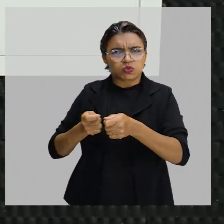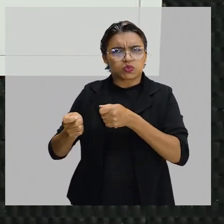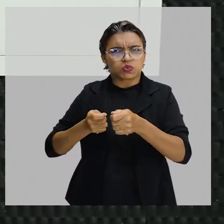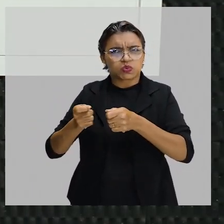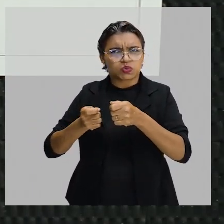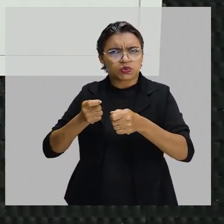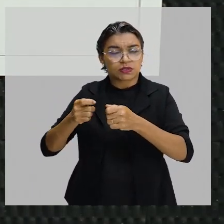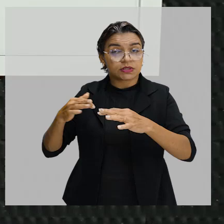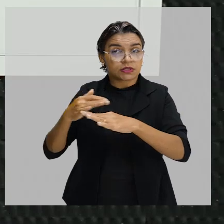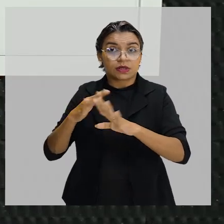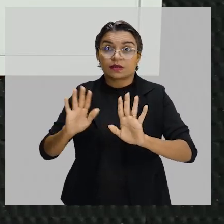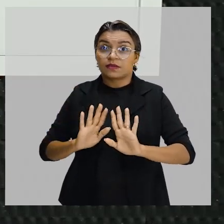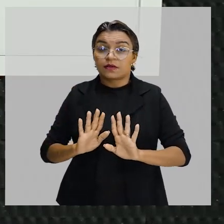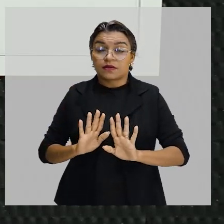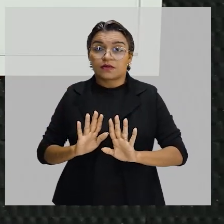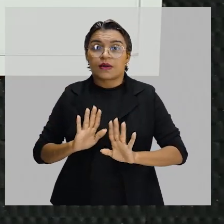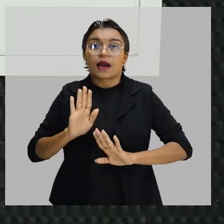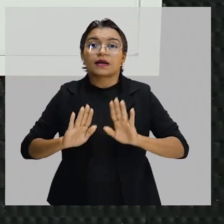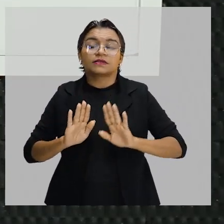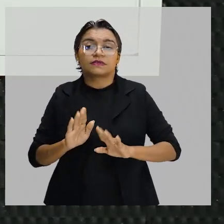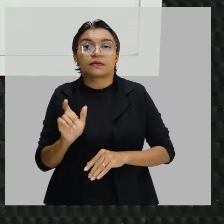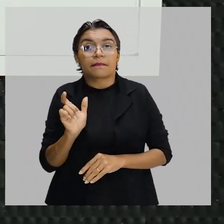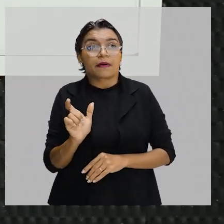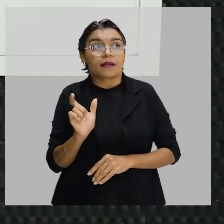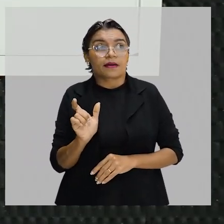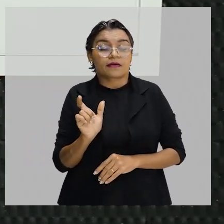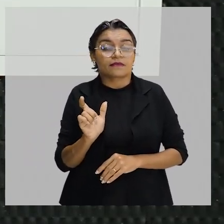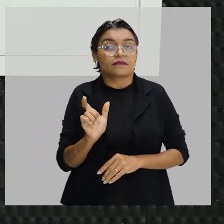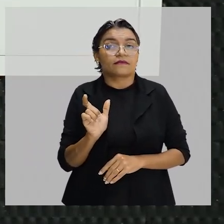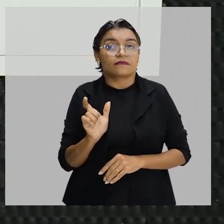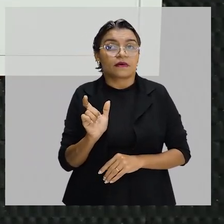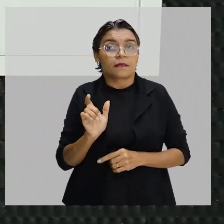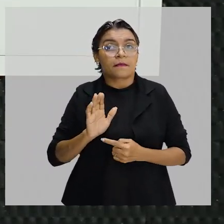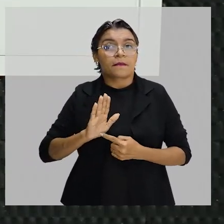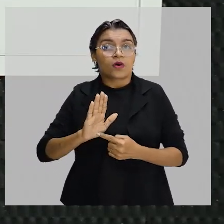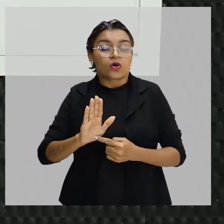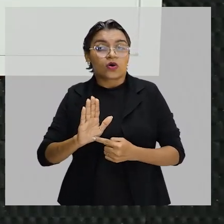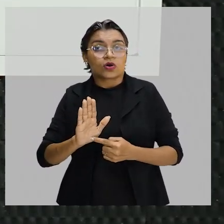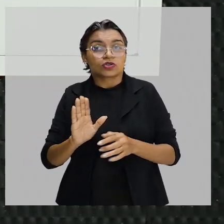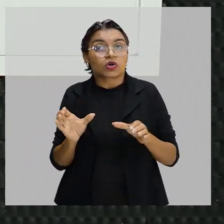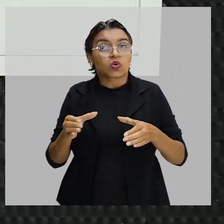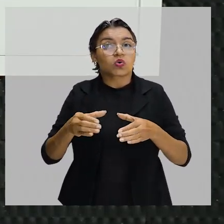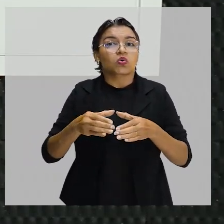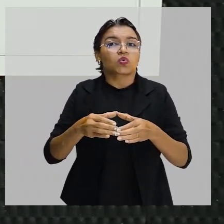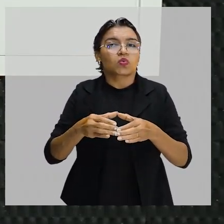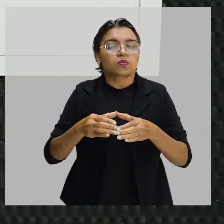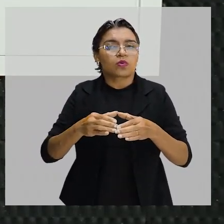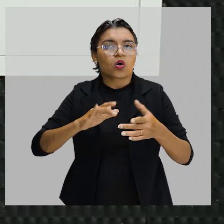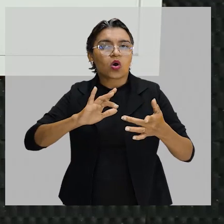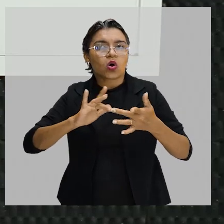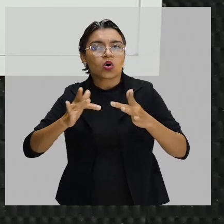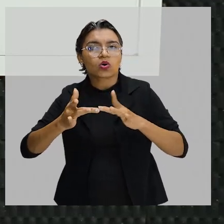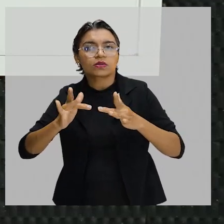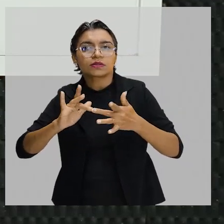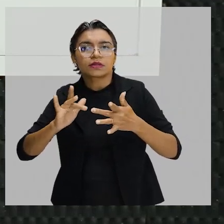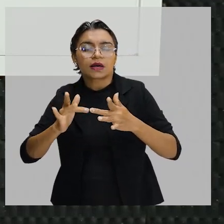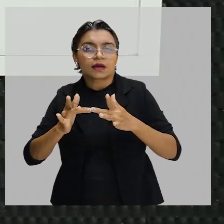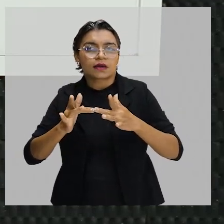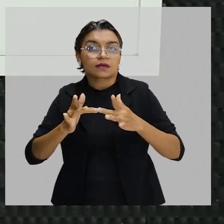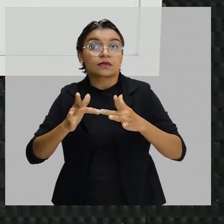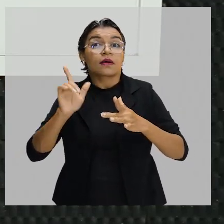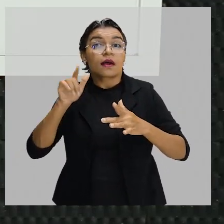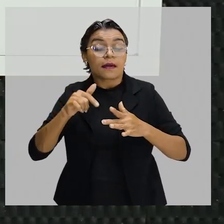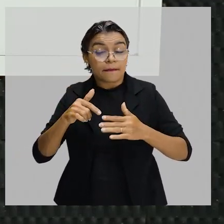está trazendo o que nós chamamos de, claro, coletividade. O contato coletivo é um contato